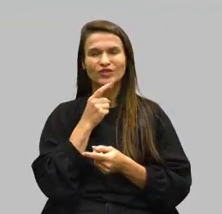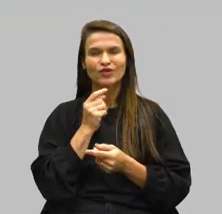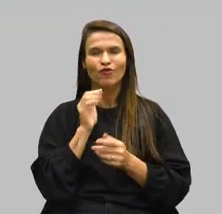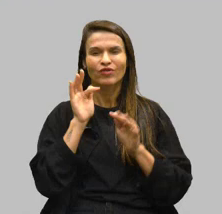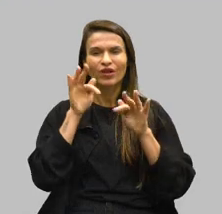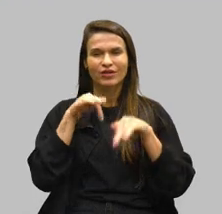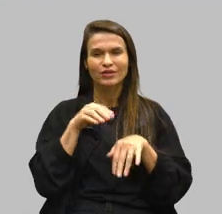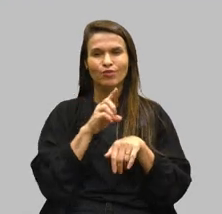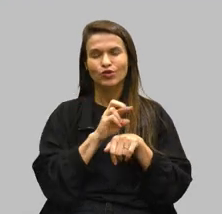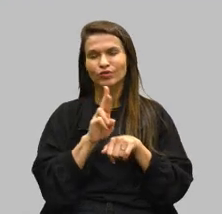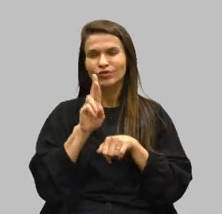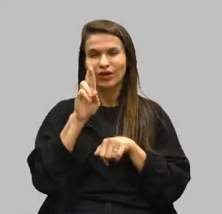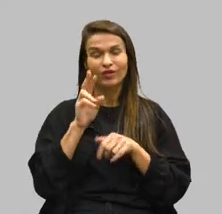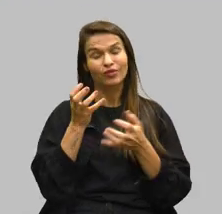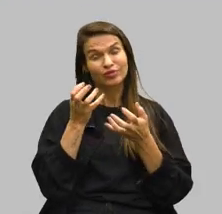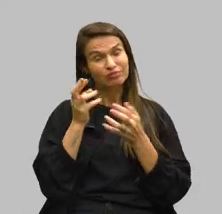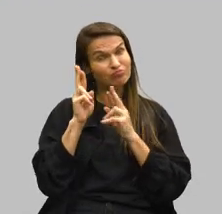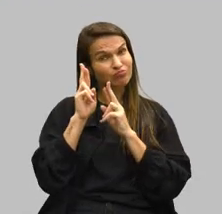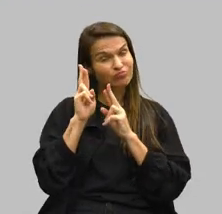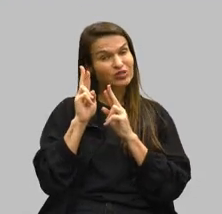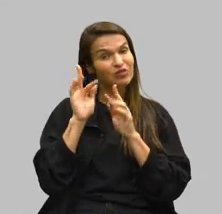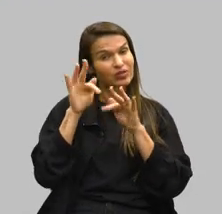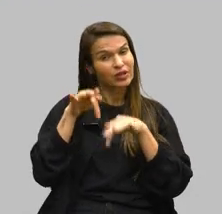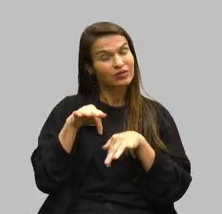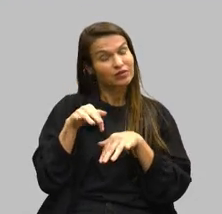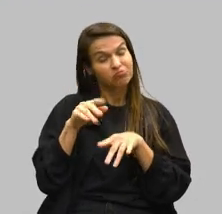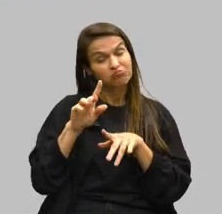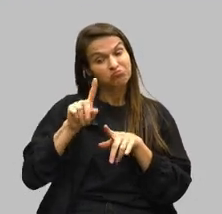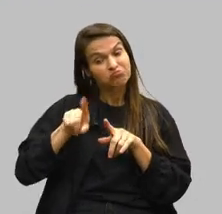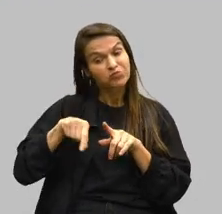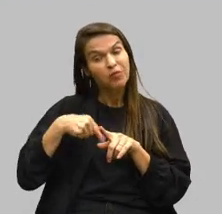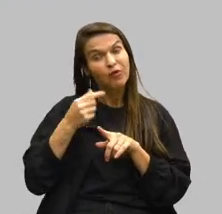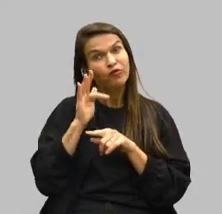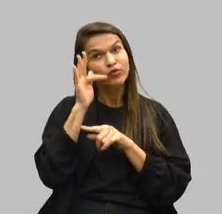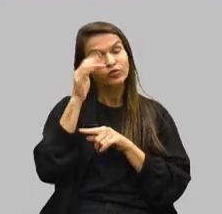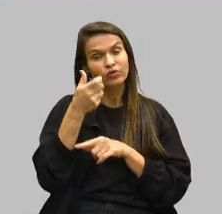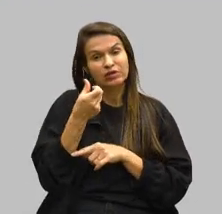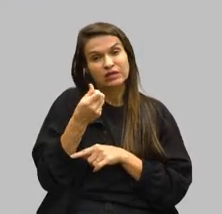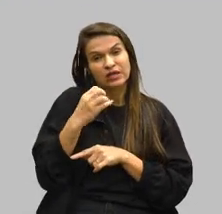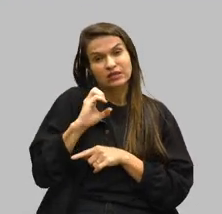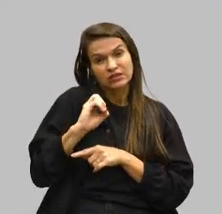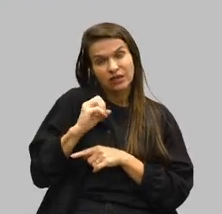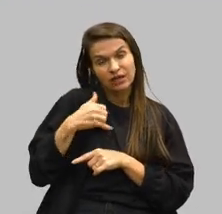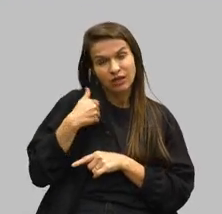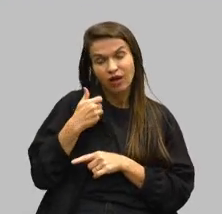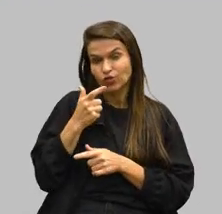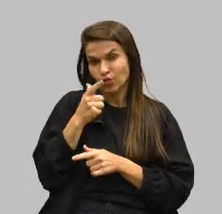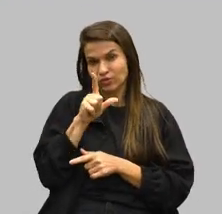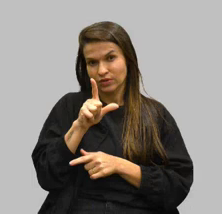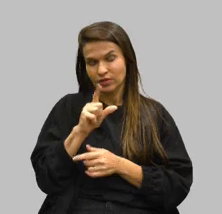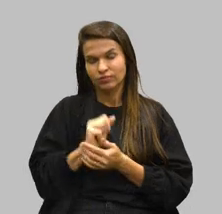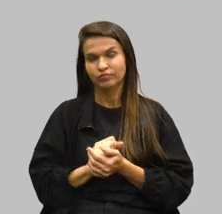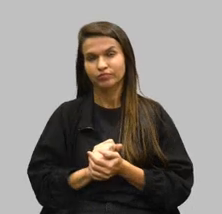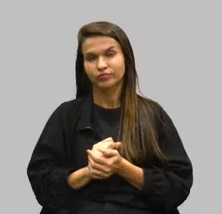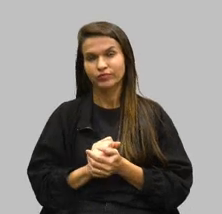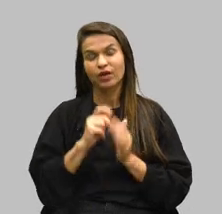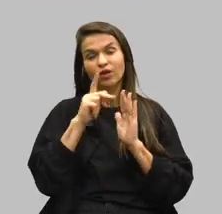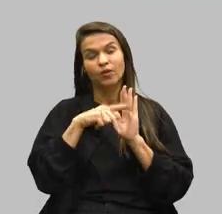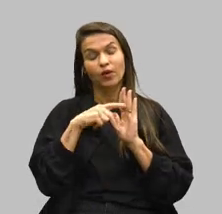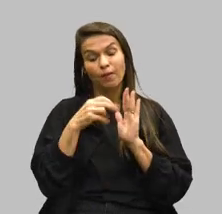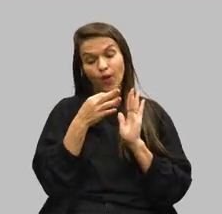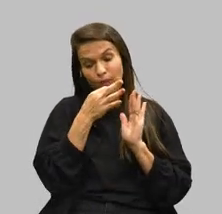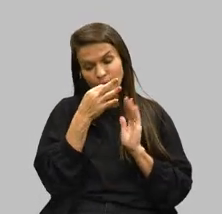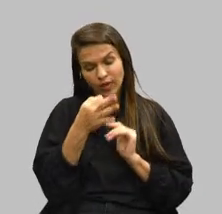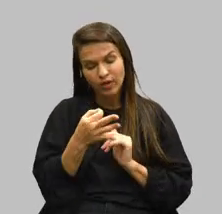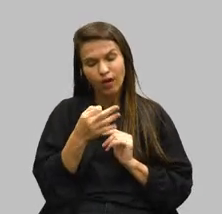terminar Quem sabe depois do 60 a gente vai terminar lá mas o programa eu acho Na minha opinião dos